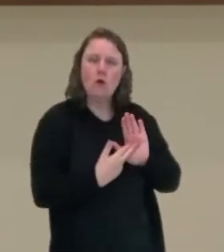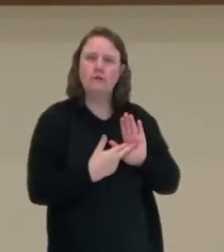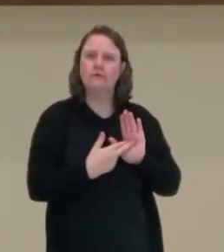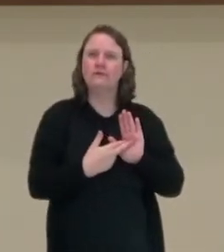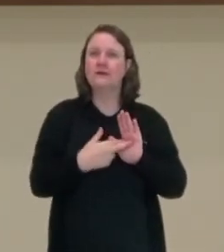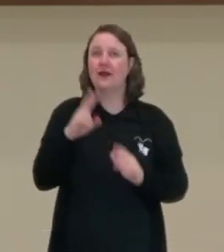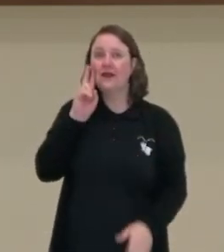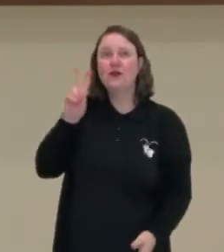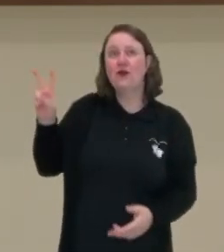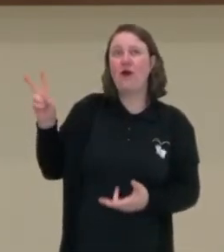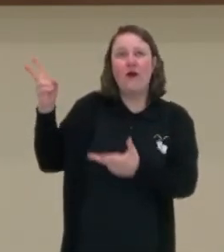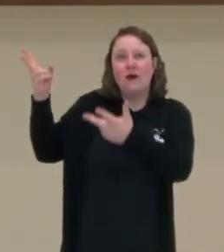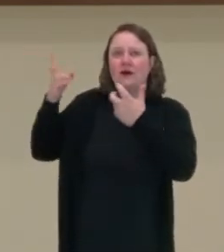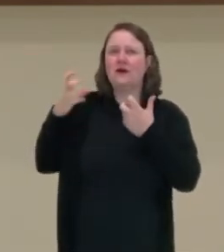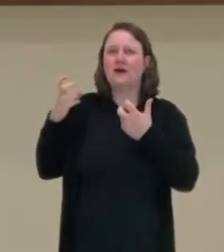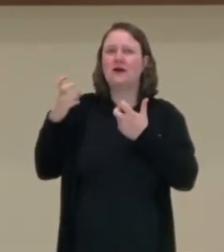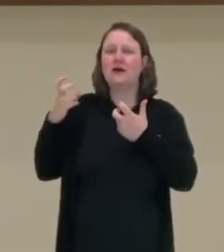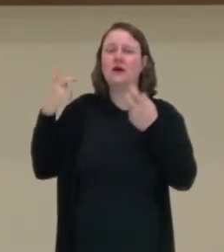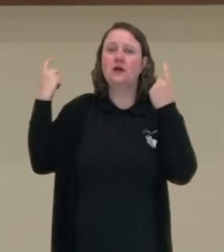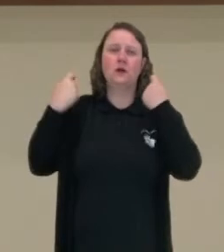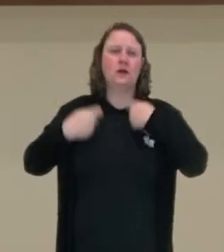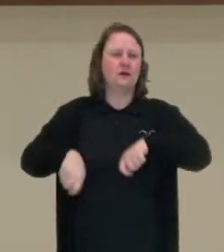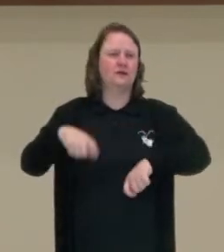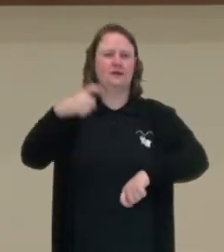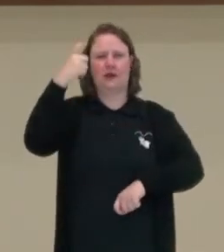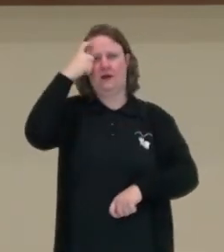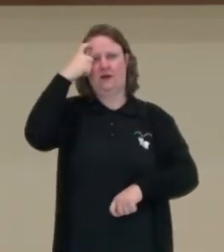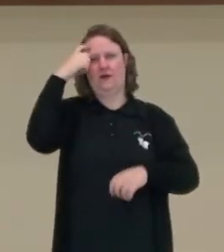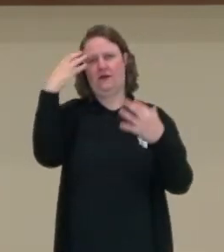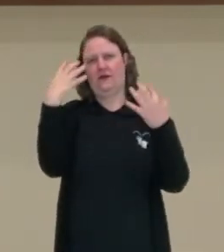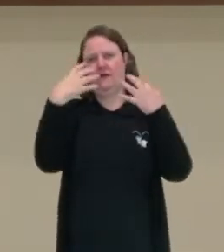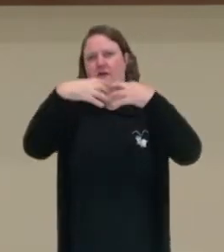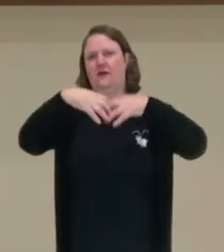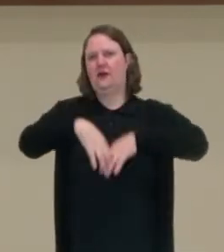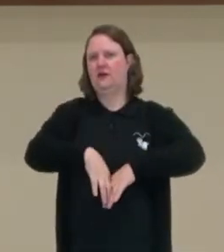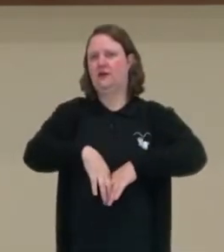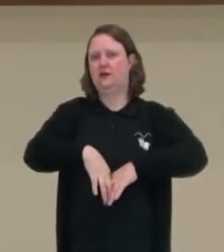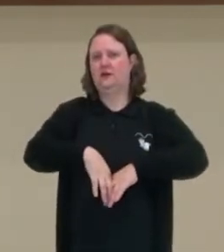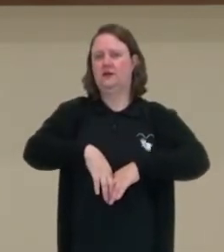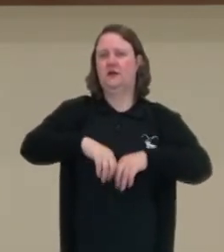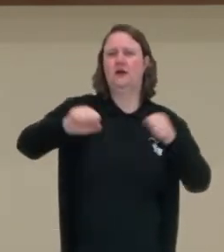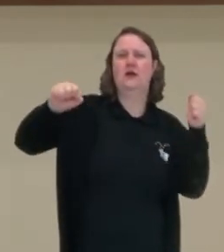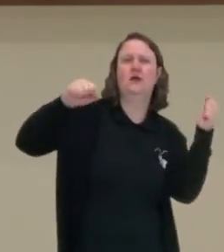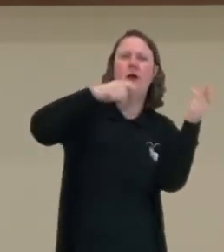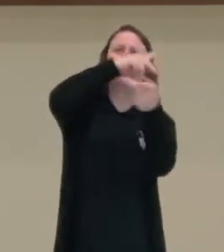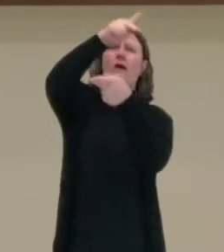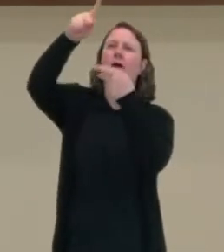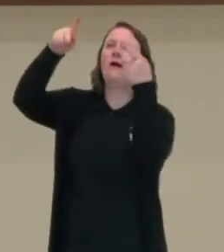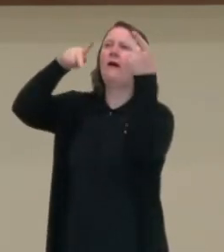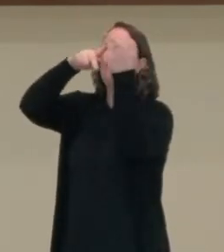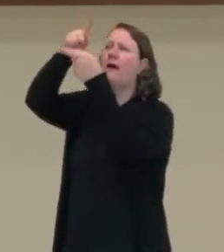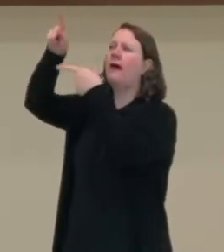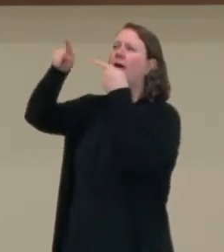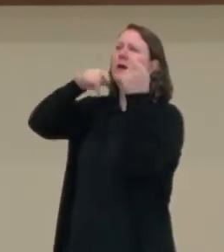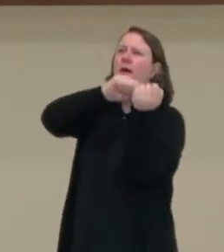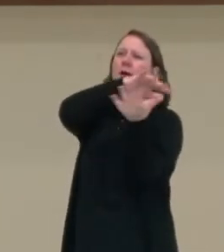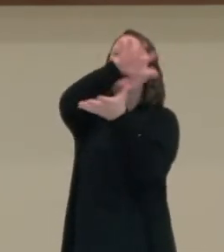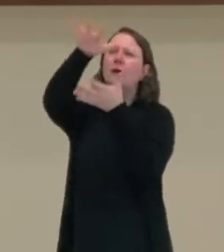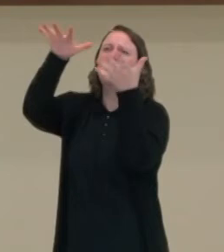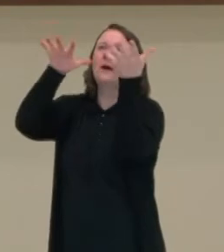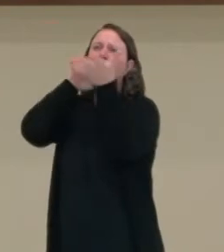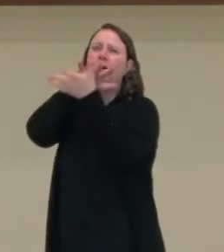como essa, a gente tende a refletir sobre o universo é lindo e como ele surgiu e de que maneira nós